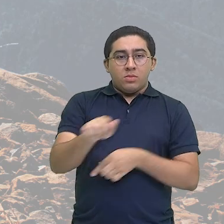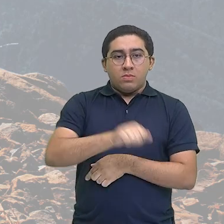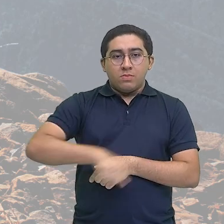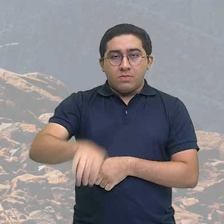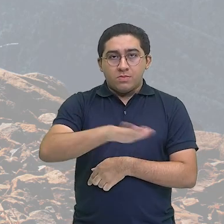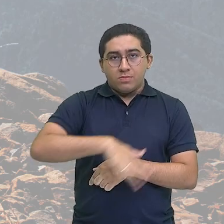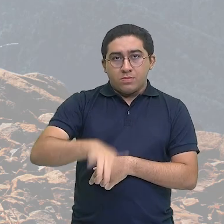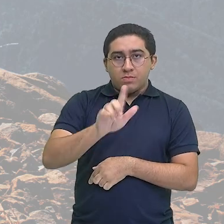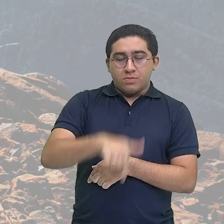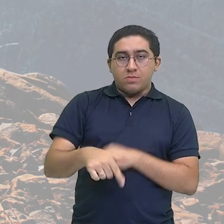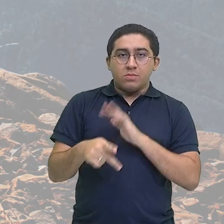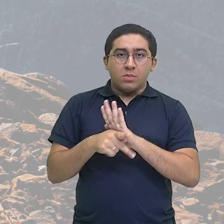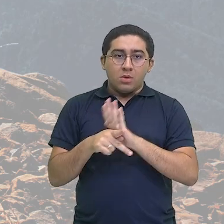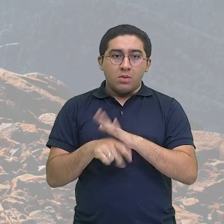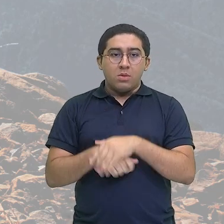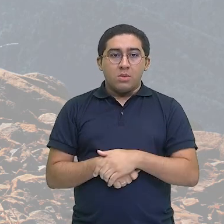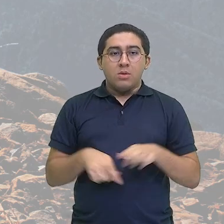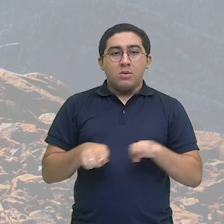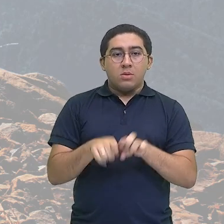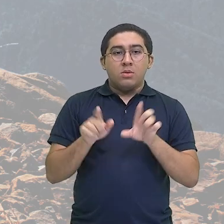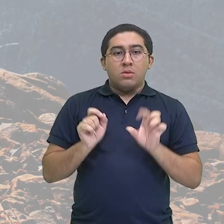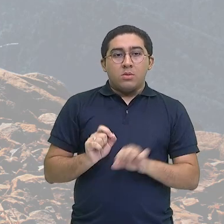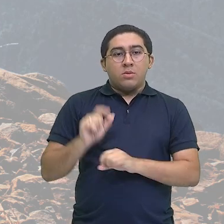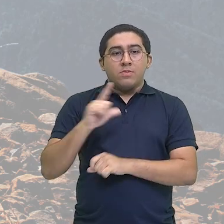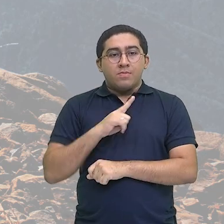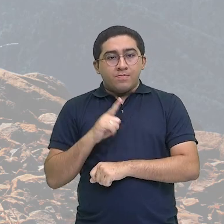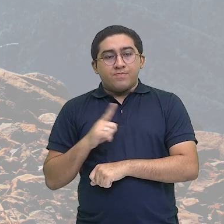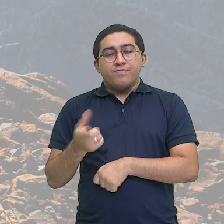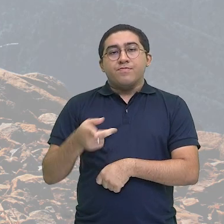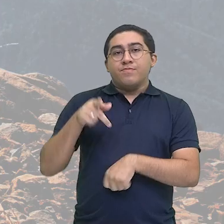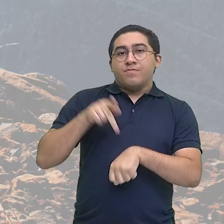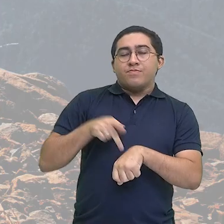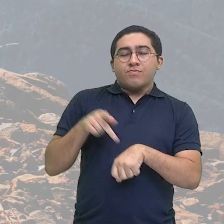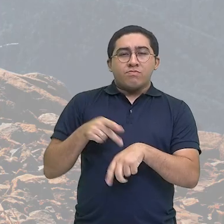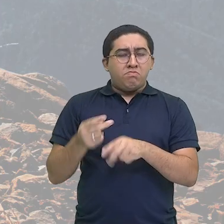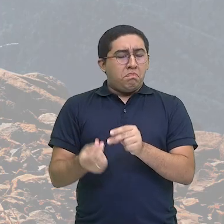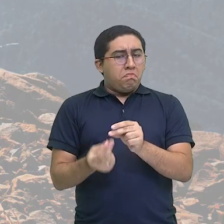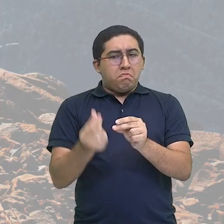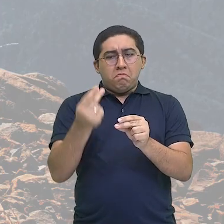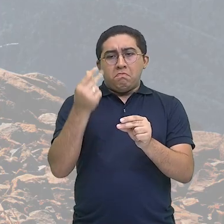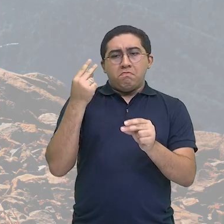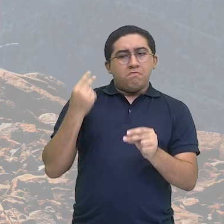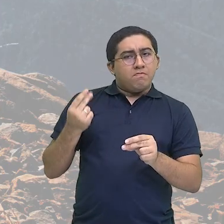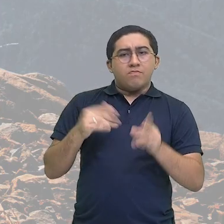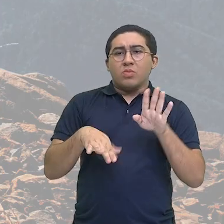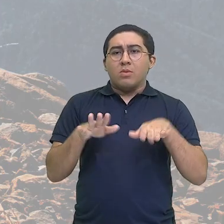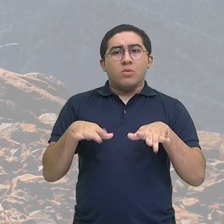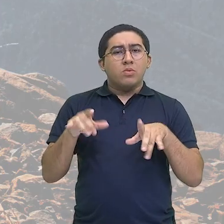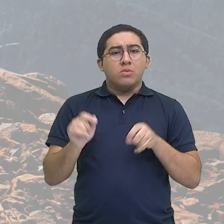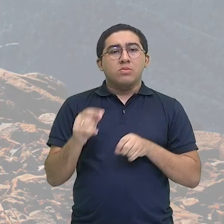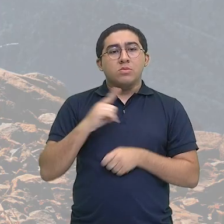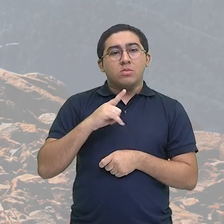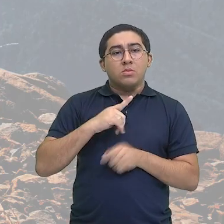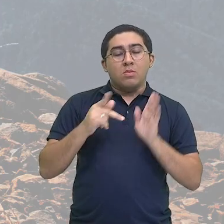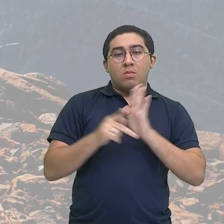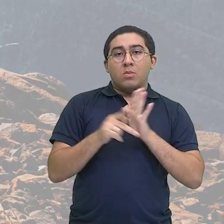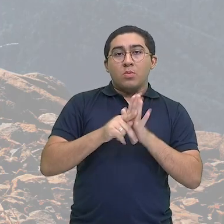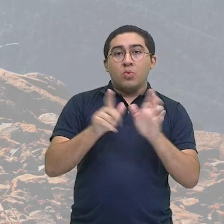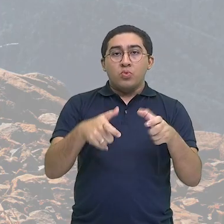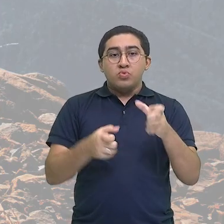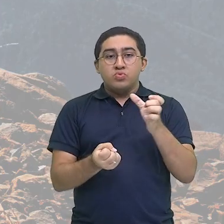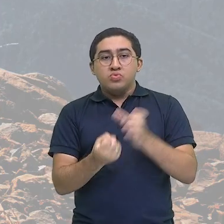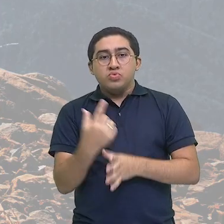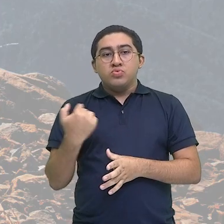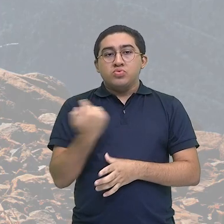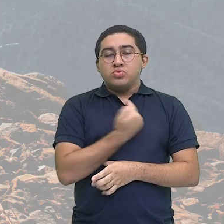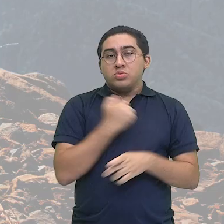escudos cristalinos é formada por rochas que são muito mais antigas. A gente está falando ali períodos que remontam à origem do nosso planeta,